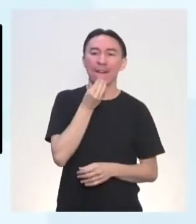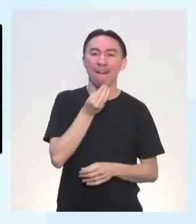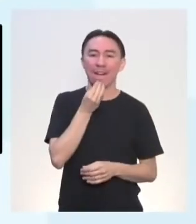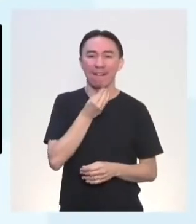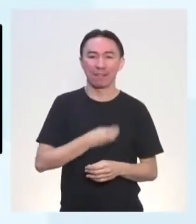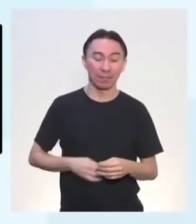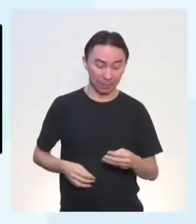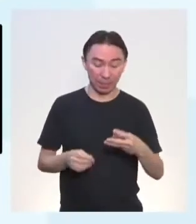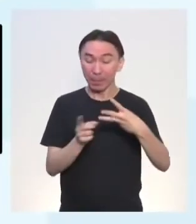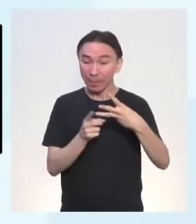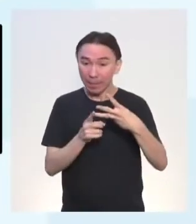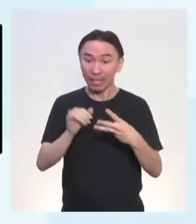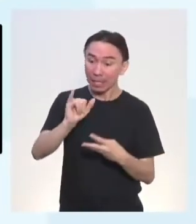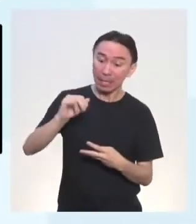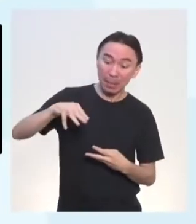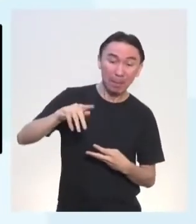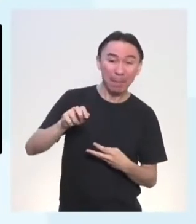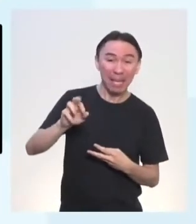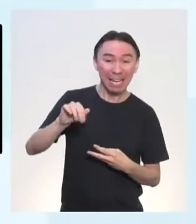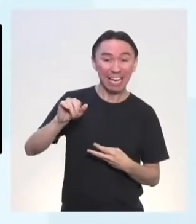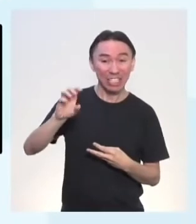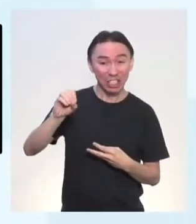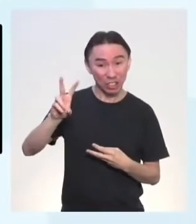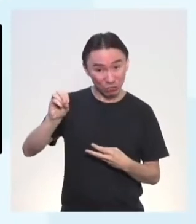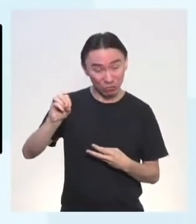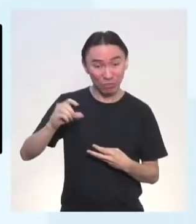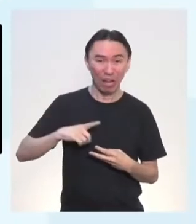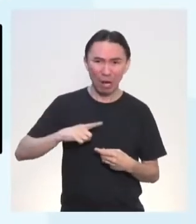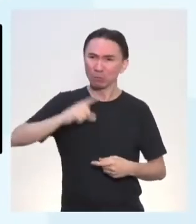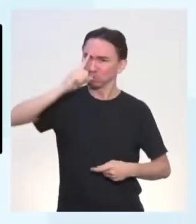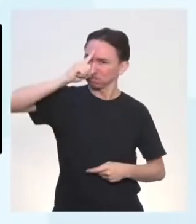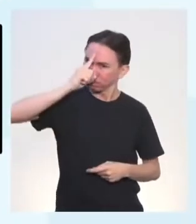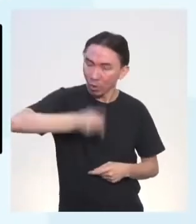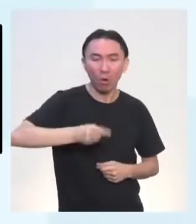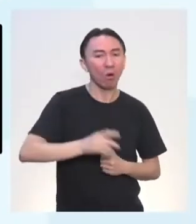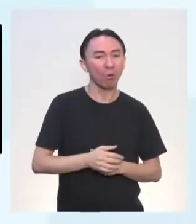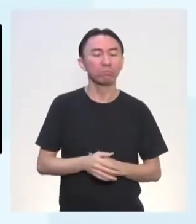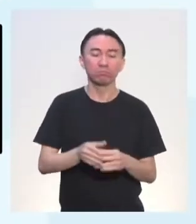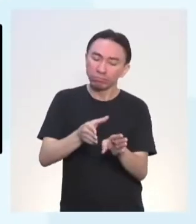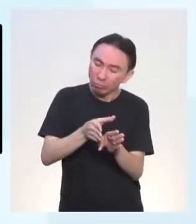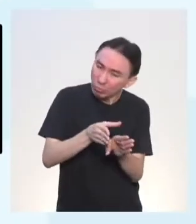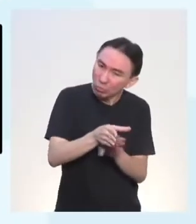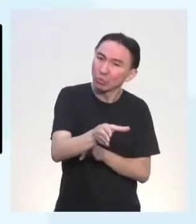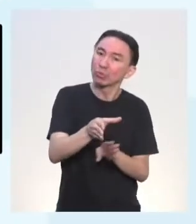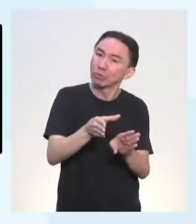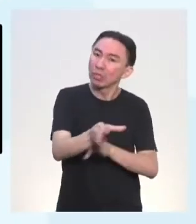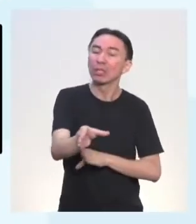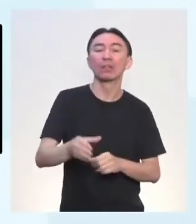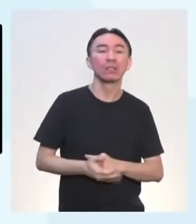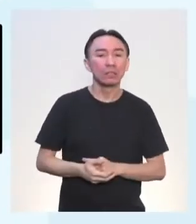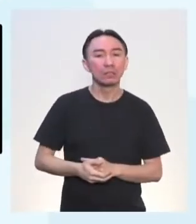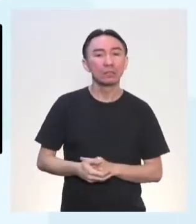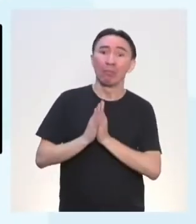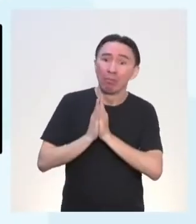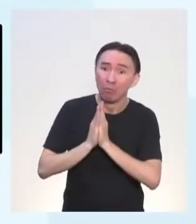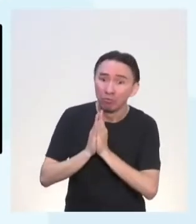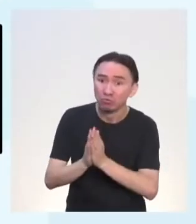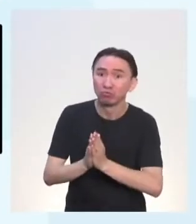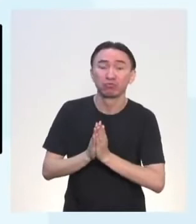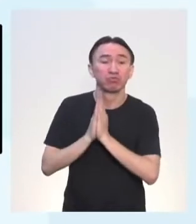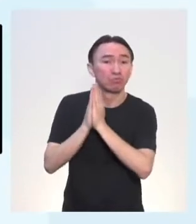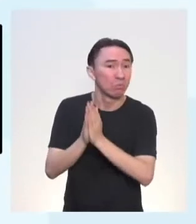imperativo indica ordem, indica orientação, indica conselho, indica súplica.